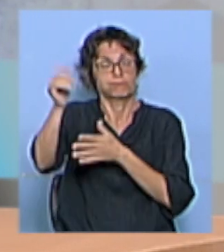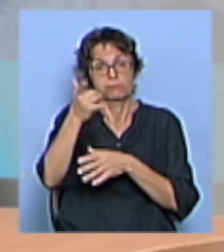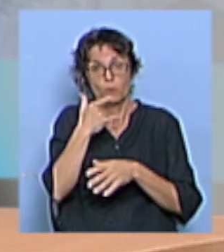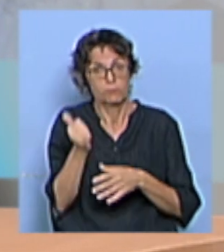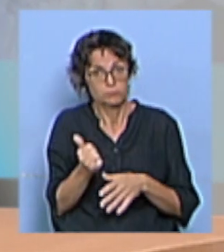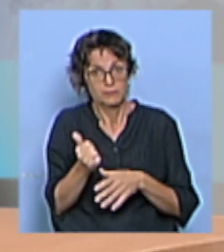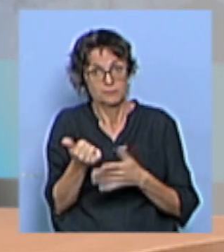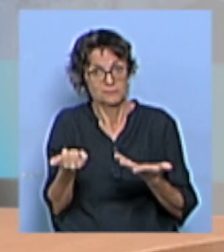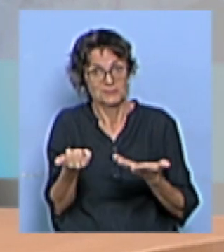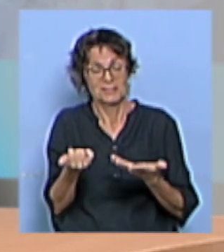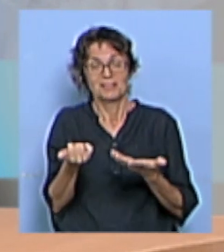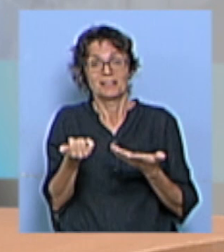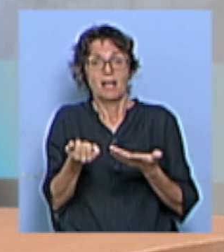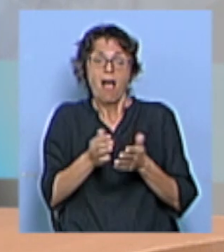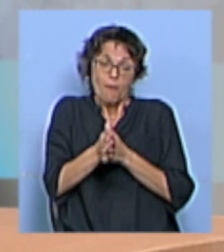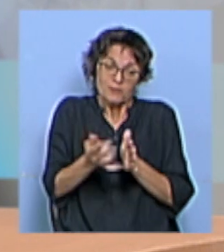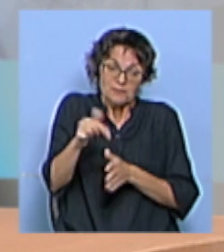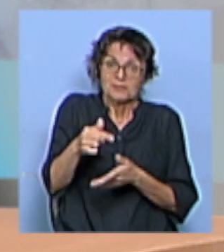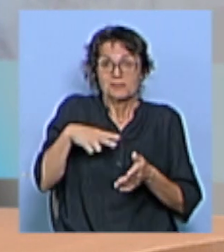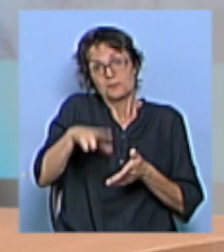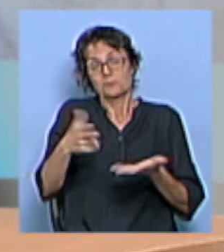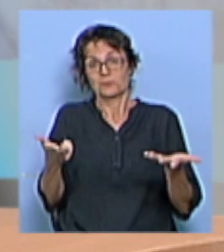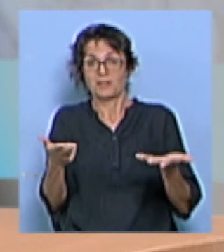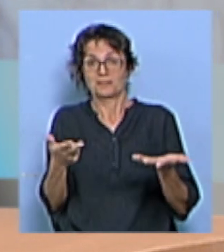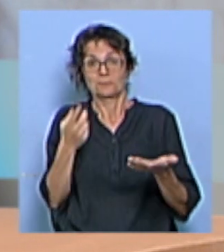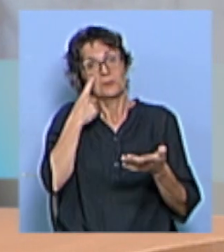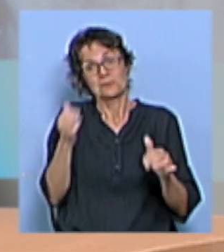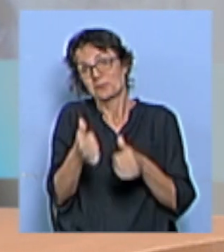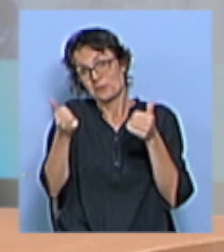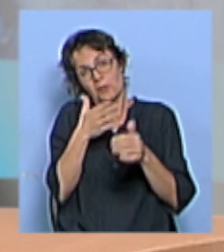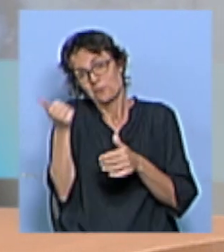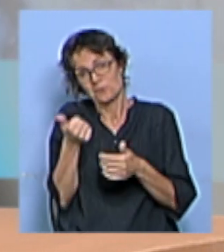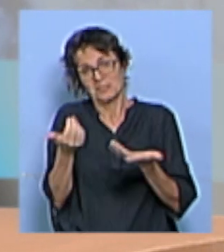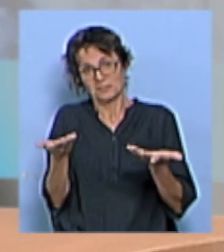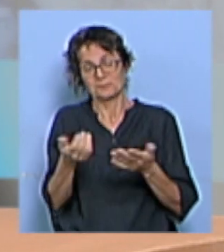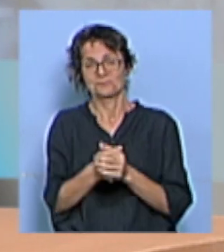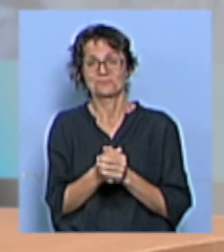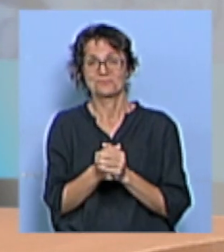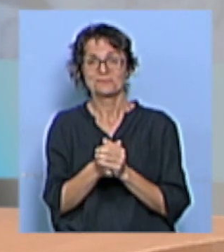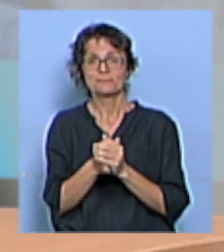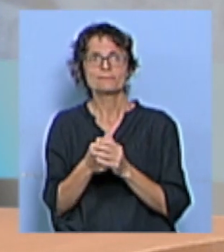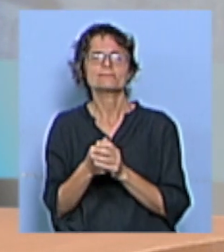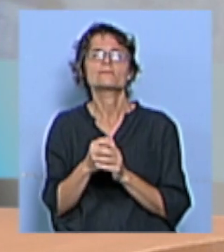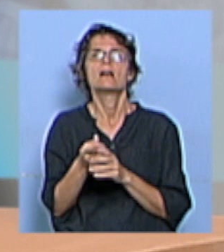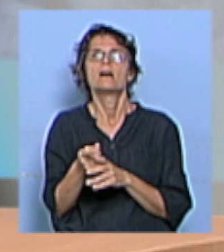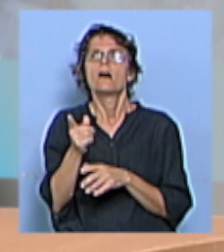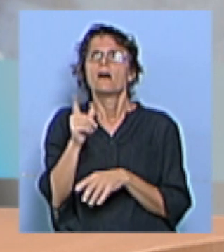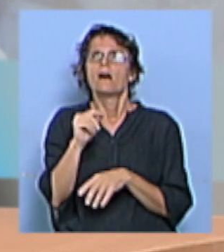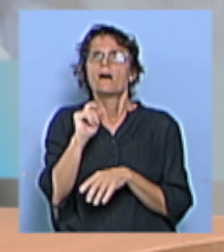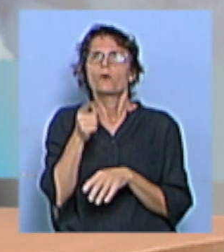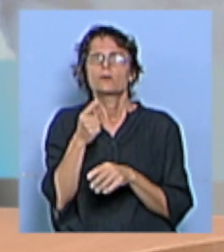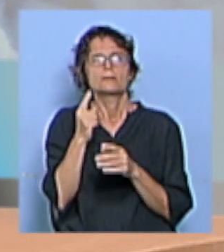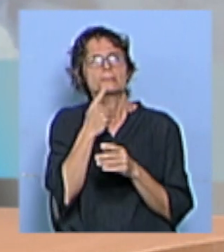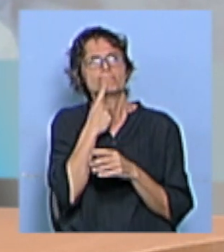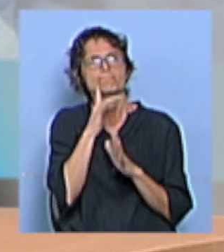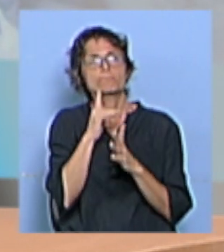para cá, que a gente aproveitasse o nosso país, que é maravilhoso. Bom, esse era um tipo de sugestão. Uma outra sugestão, talvez